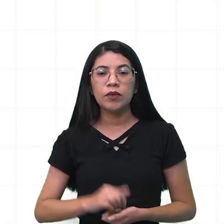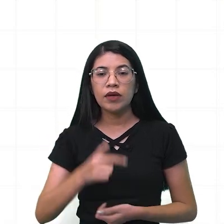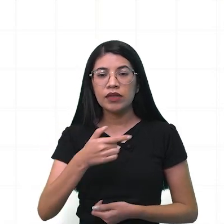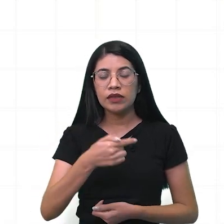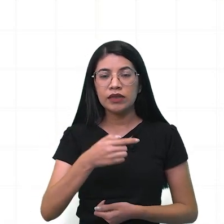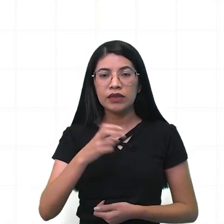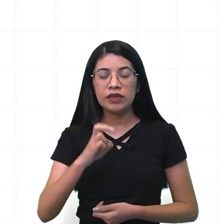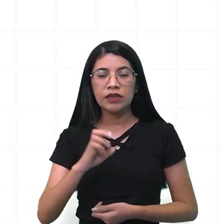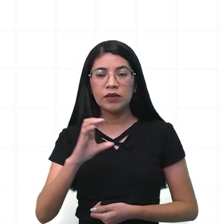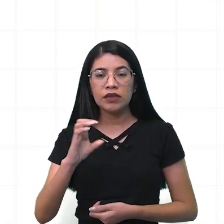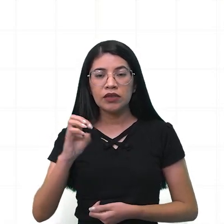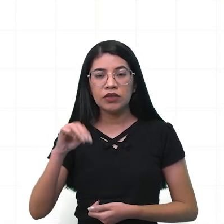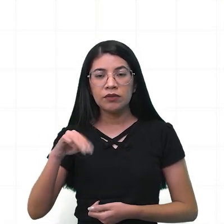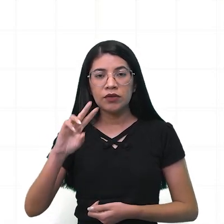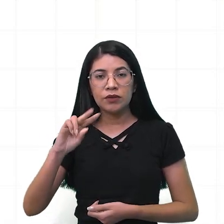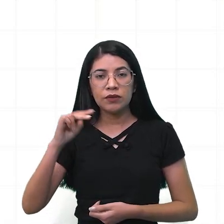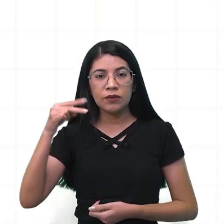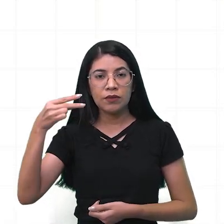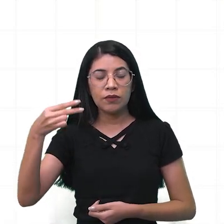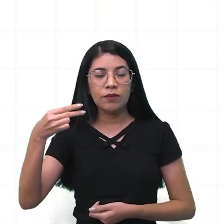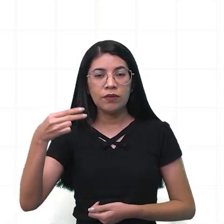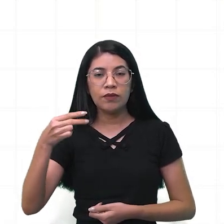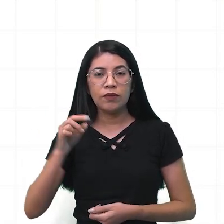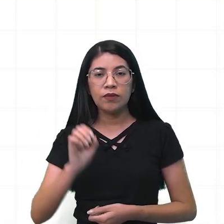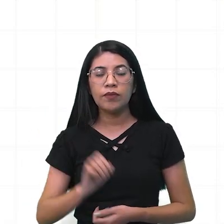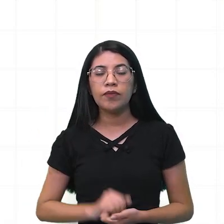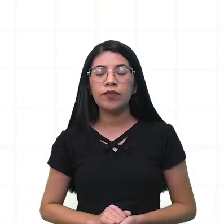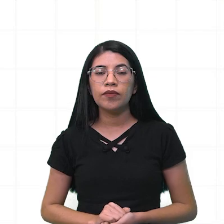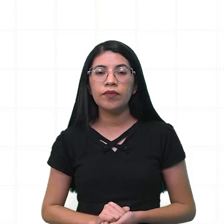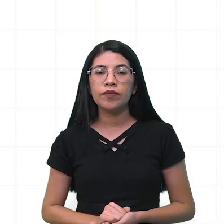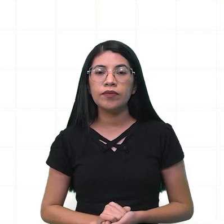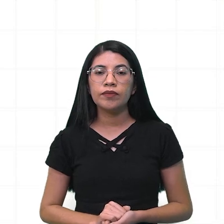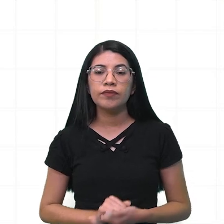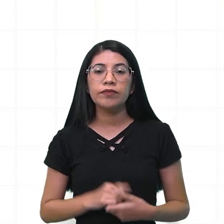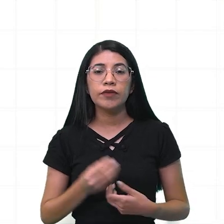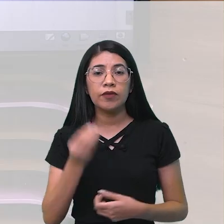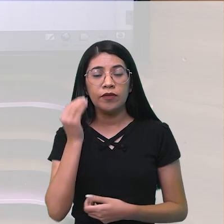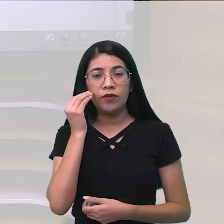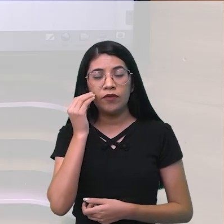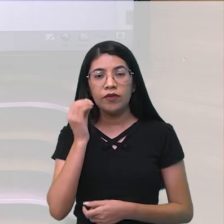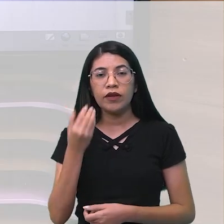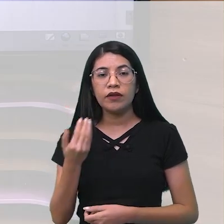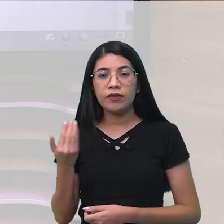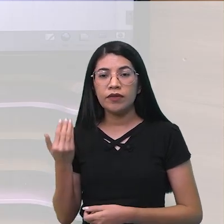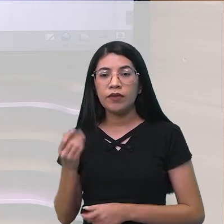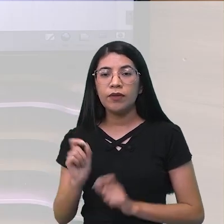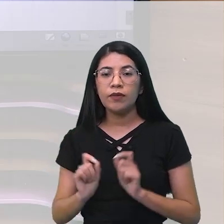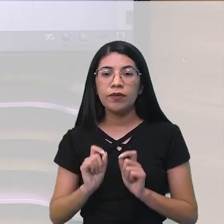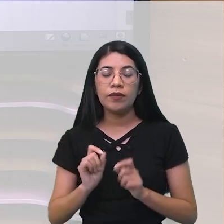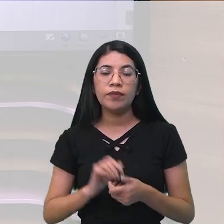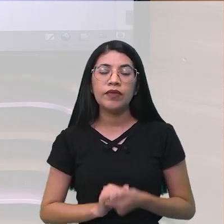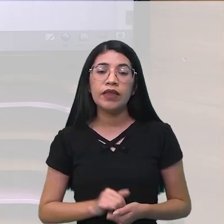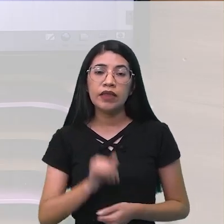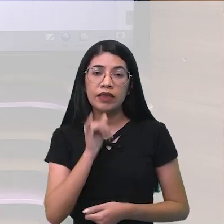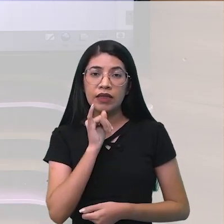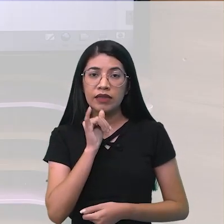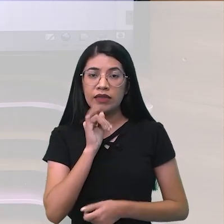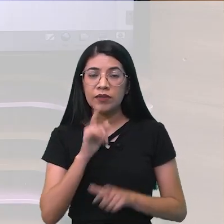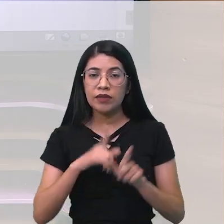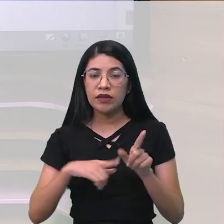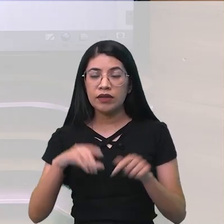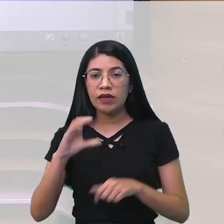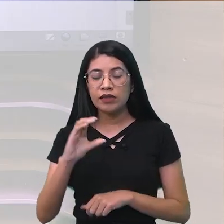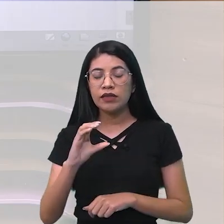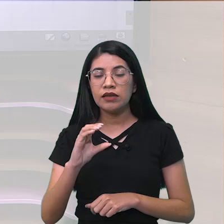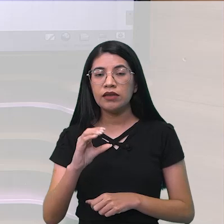para indicar que é metragem quadrada, tá certo? Então vejam, para esse caso aqui,